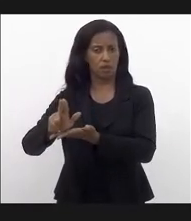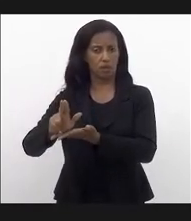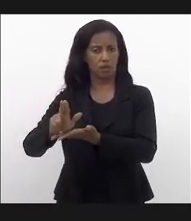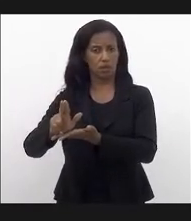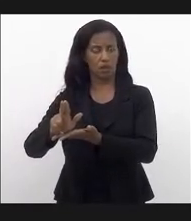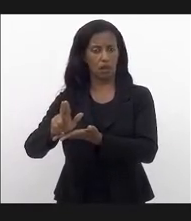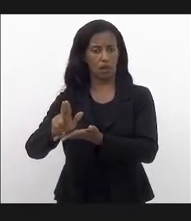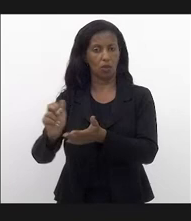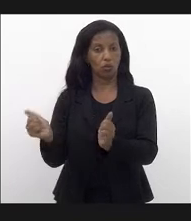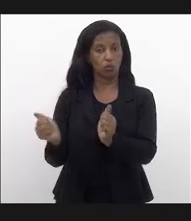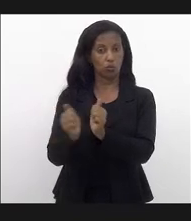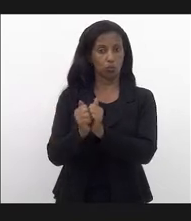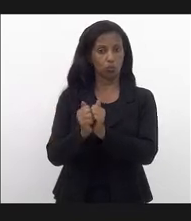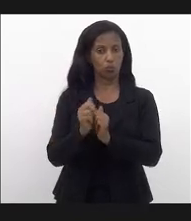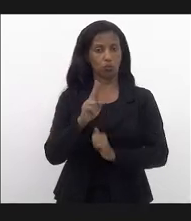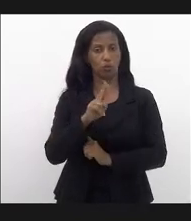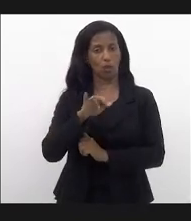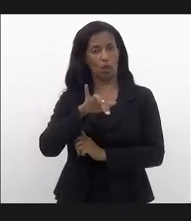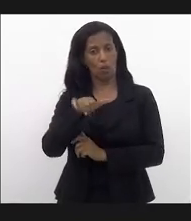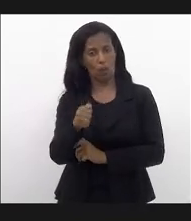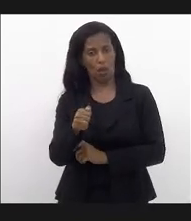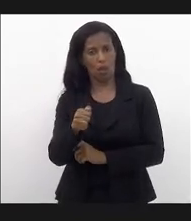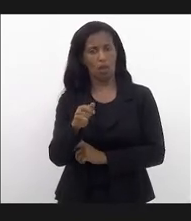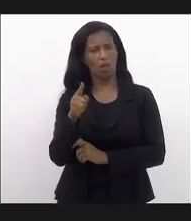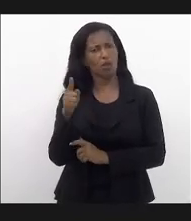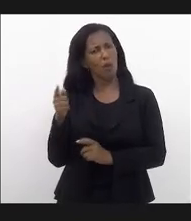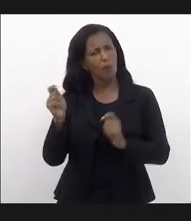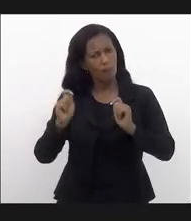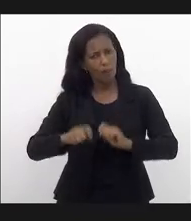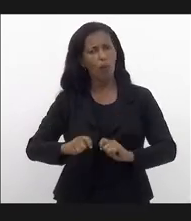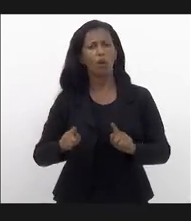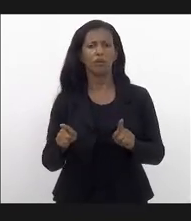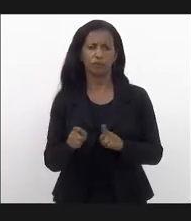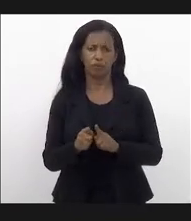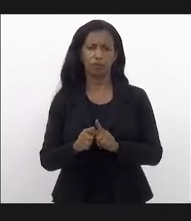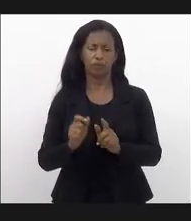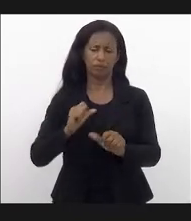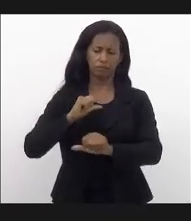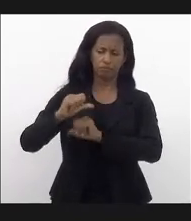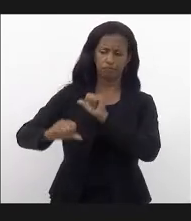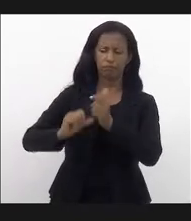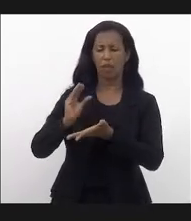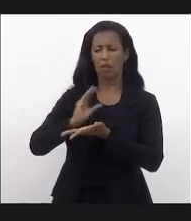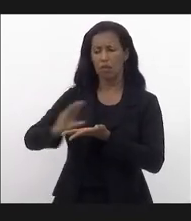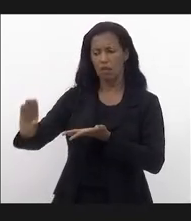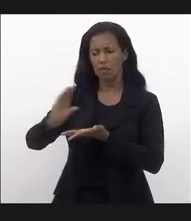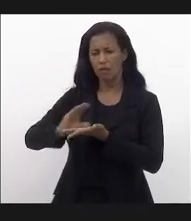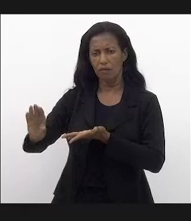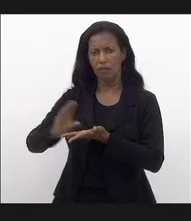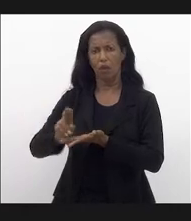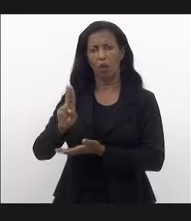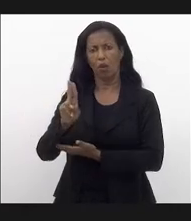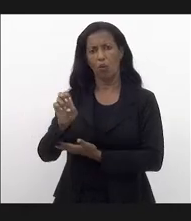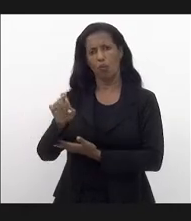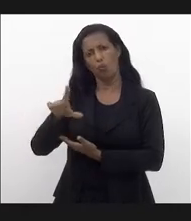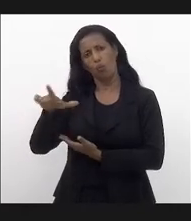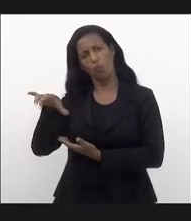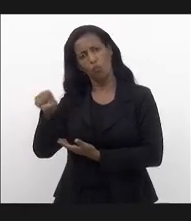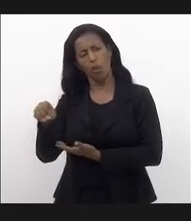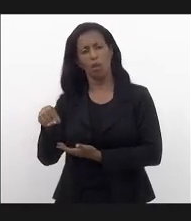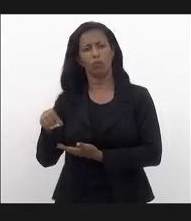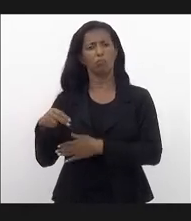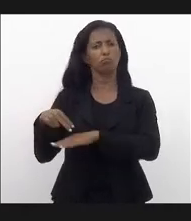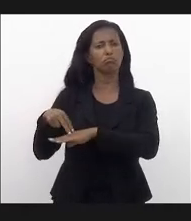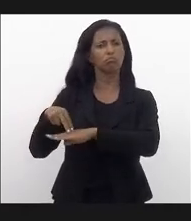braço da UERJ na Zona Oeste pode muito bem fazer investimentos para que a UESO se